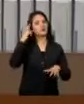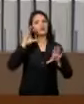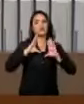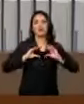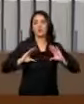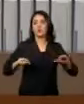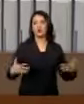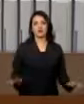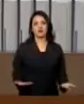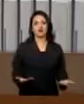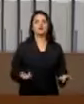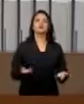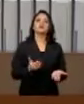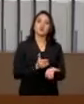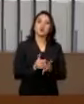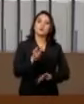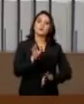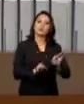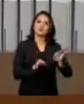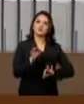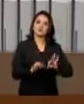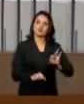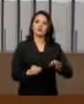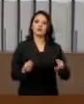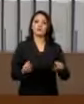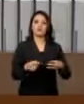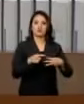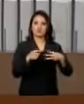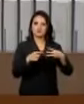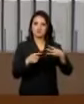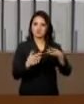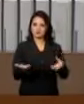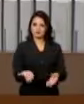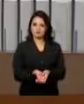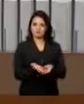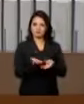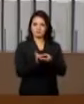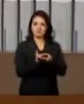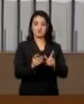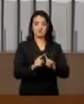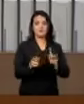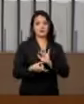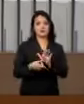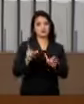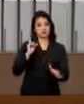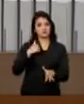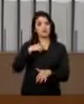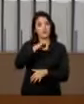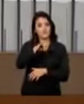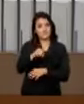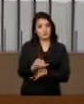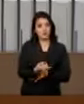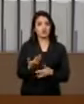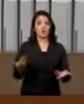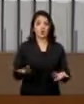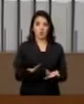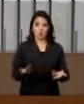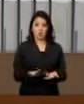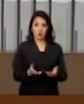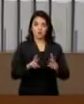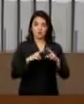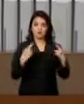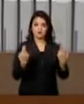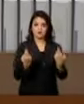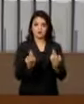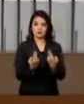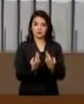para julgamento as presentes ações. Mas antes, aproveitando que essa é uma sessão em que